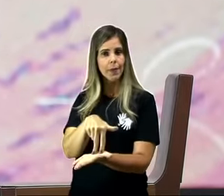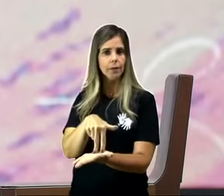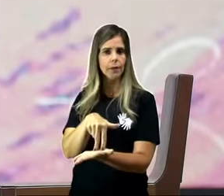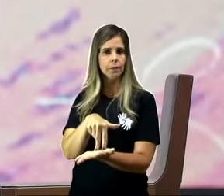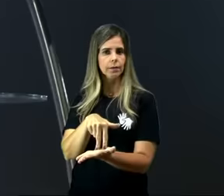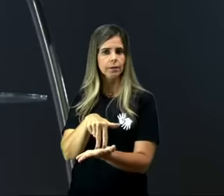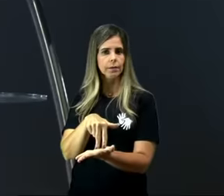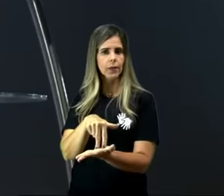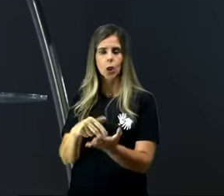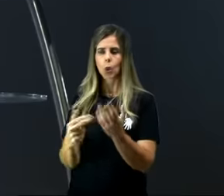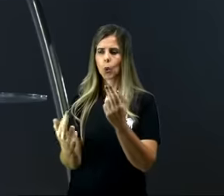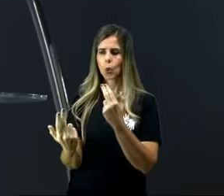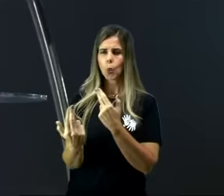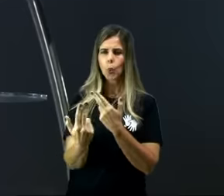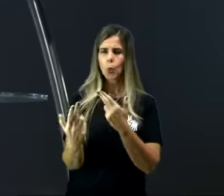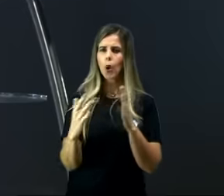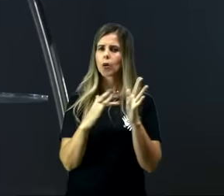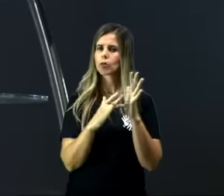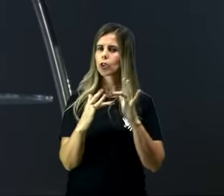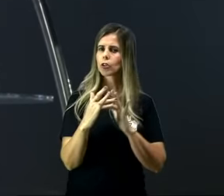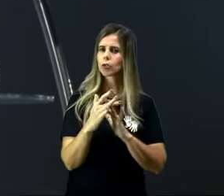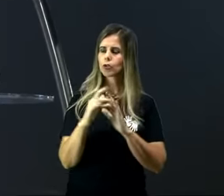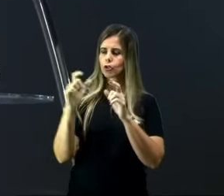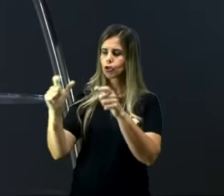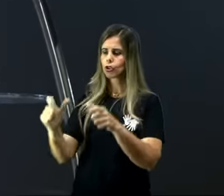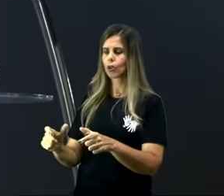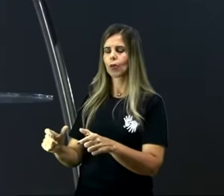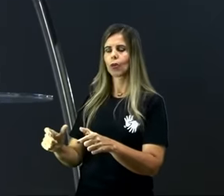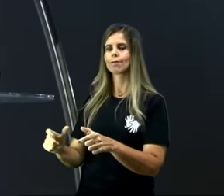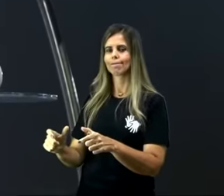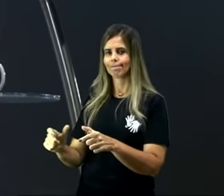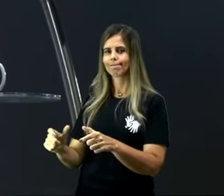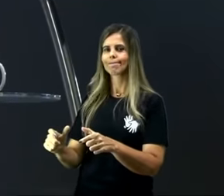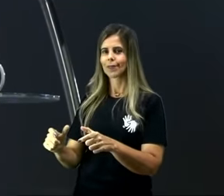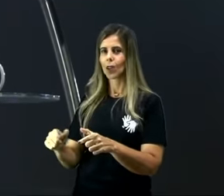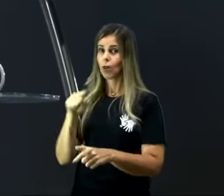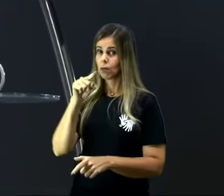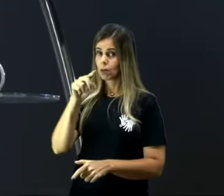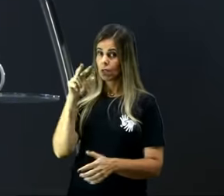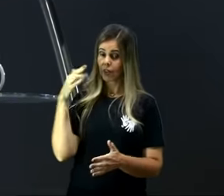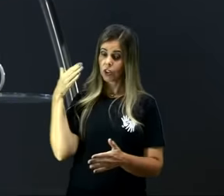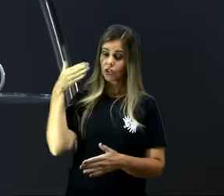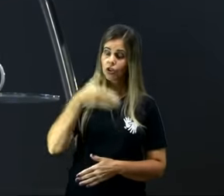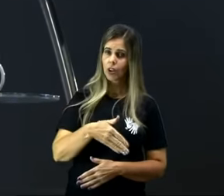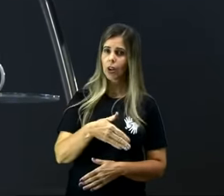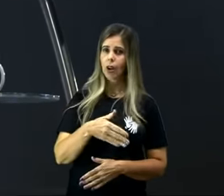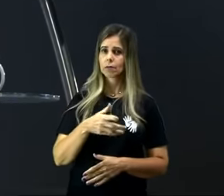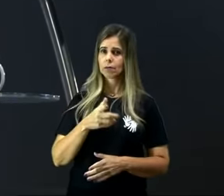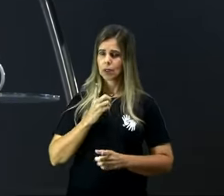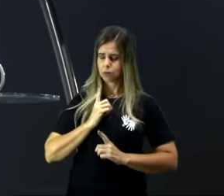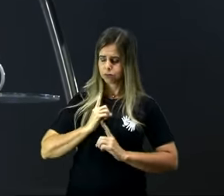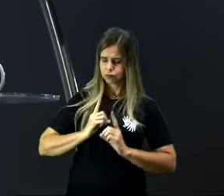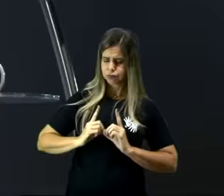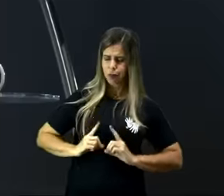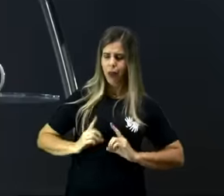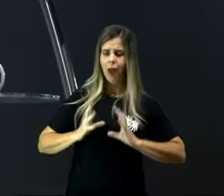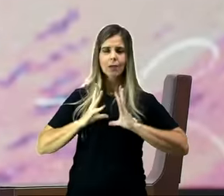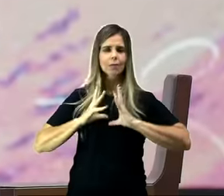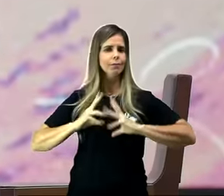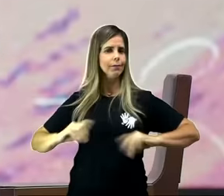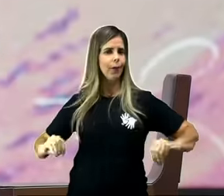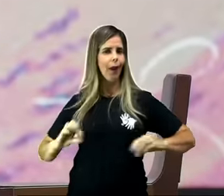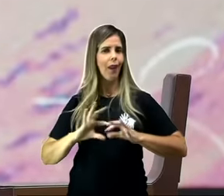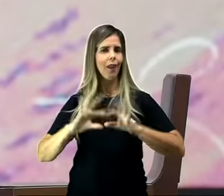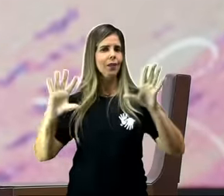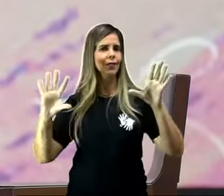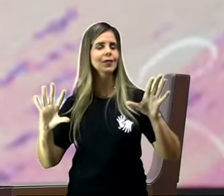prostraram. Só de você entrar em alguns lugares, a enfermidade vai embora. A depressão vai embora, a opressão vai embora. Prepara,